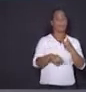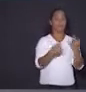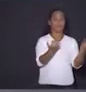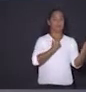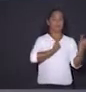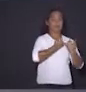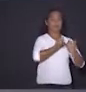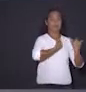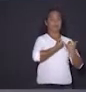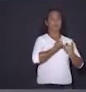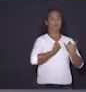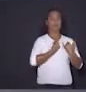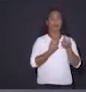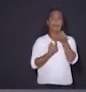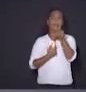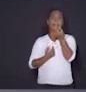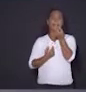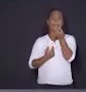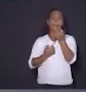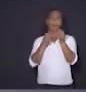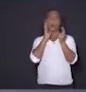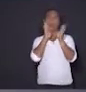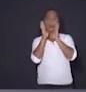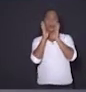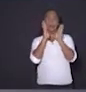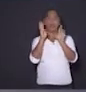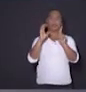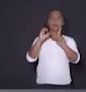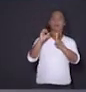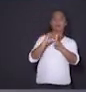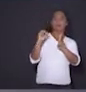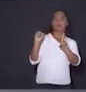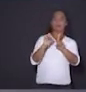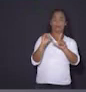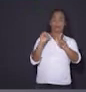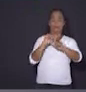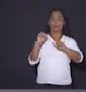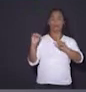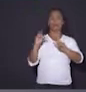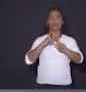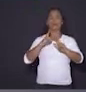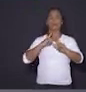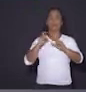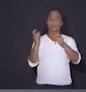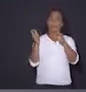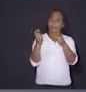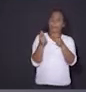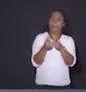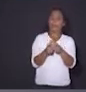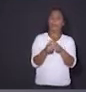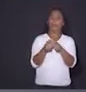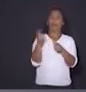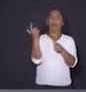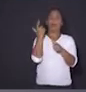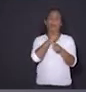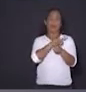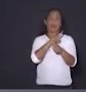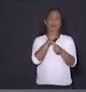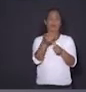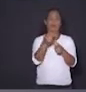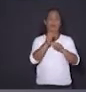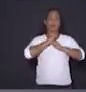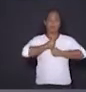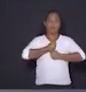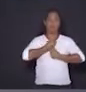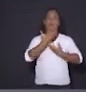pouquíssimas plataformas como facebook google concentram cada vez mais os meios em que as pessoas conseguem ser ouvidas